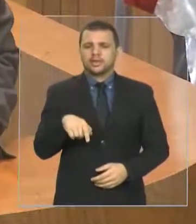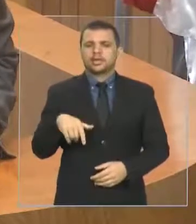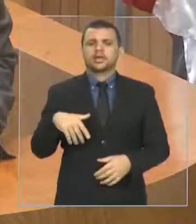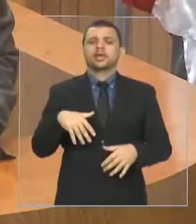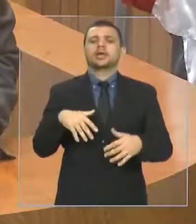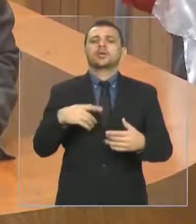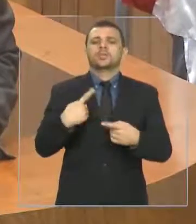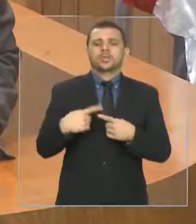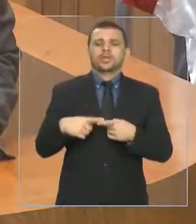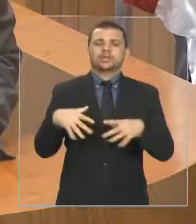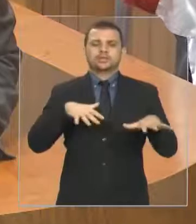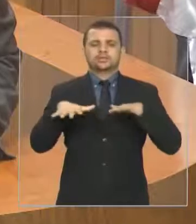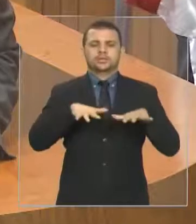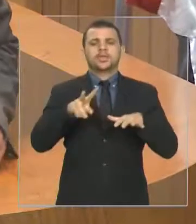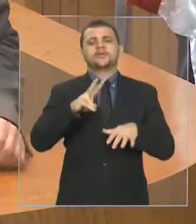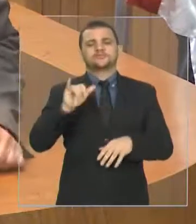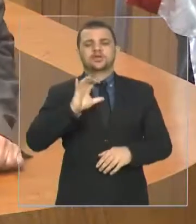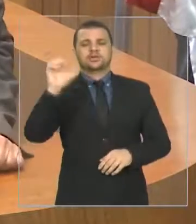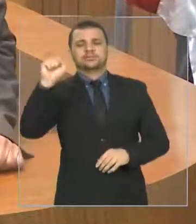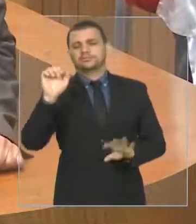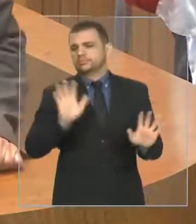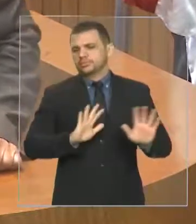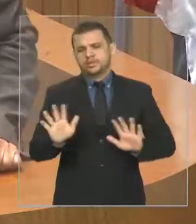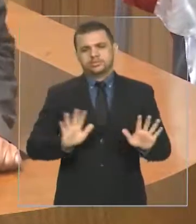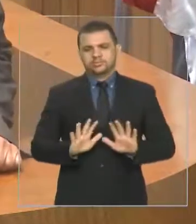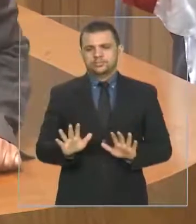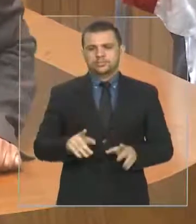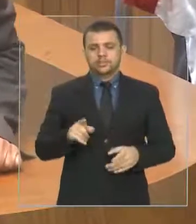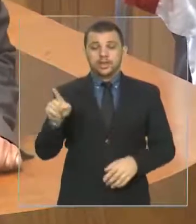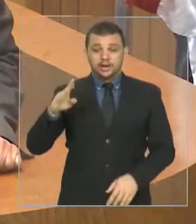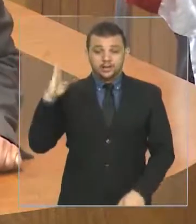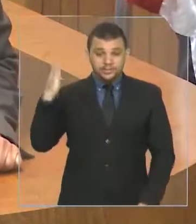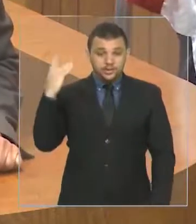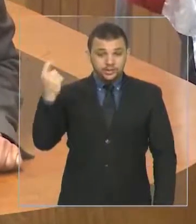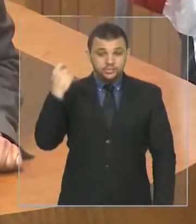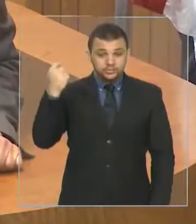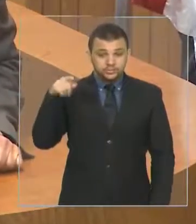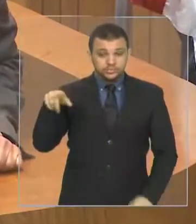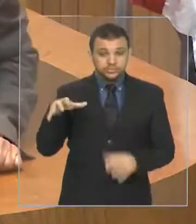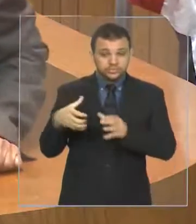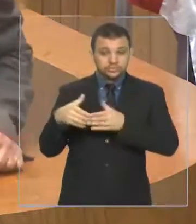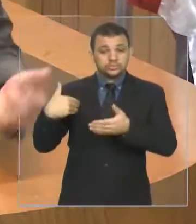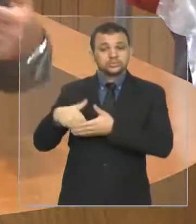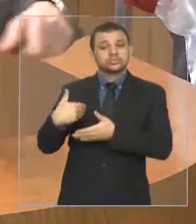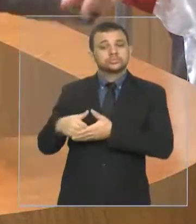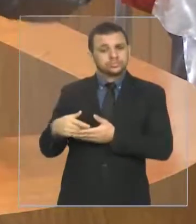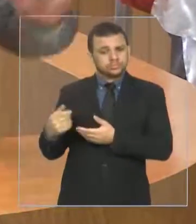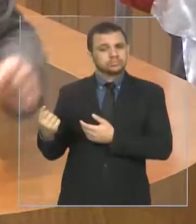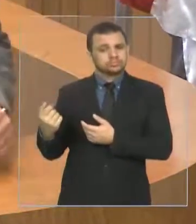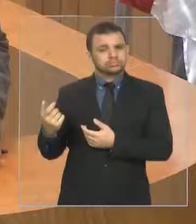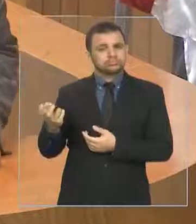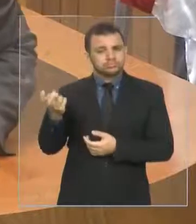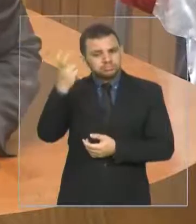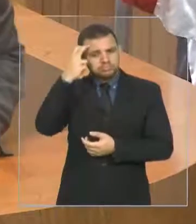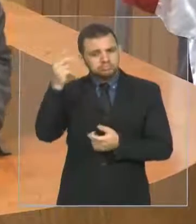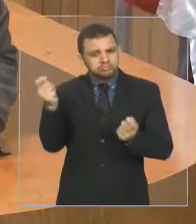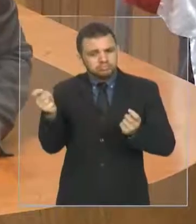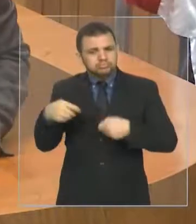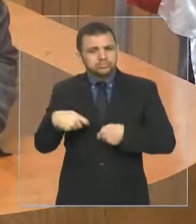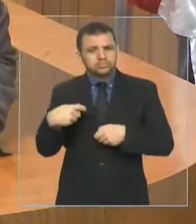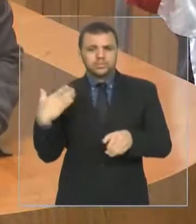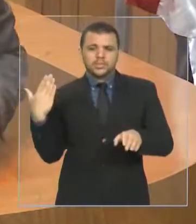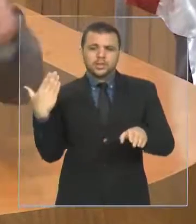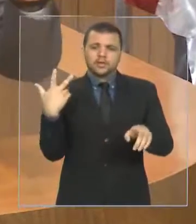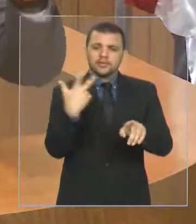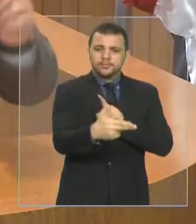campeão. O Cordino teve a competência de derrotar o Cavalo de Aço, que tinha uma grande equipe, fez um